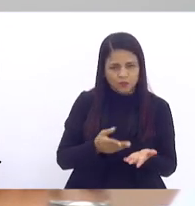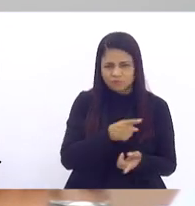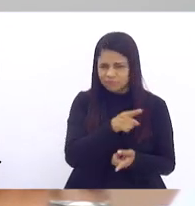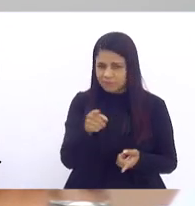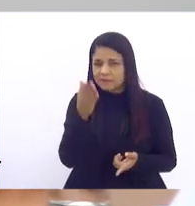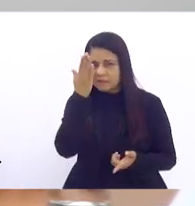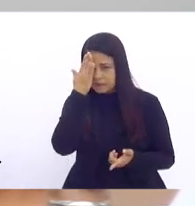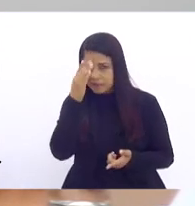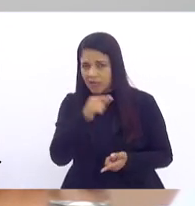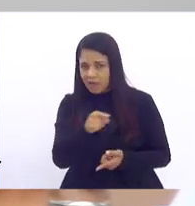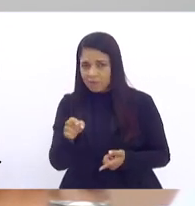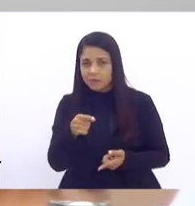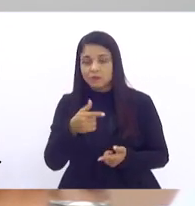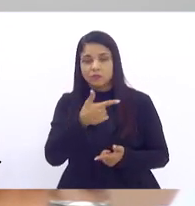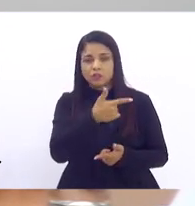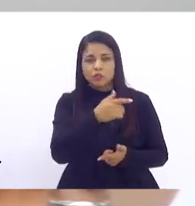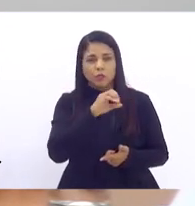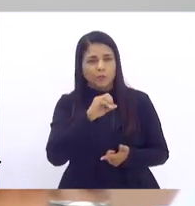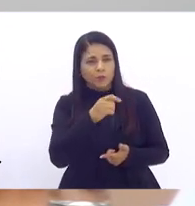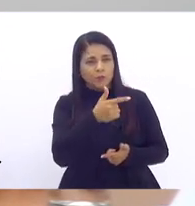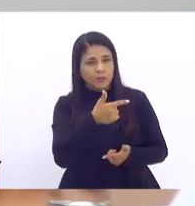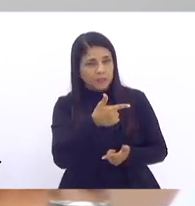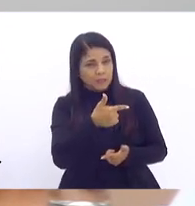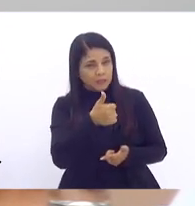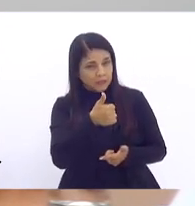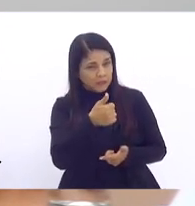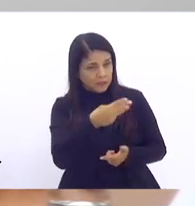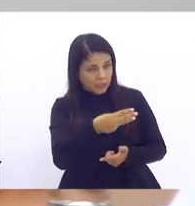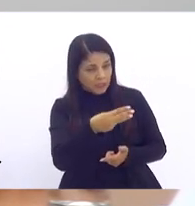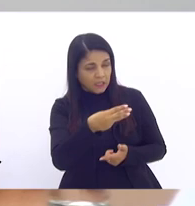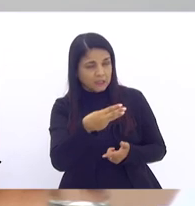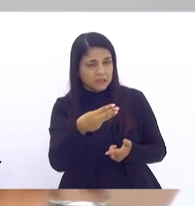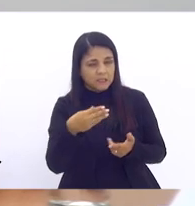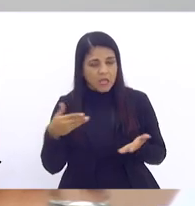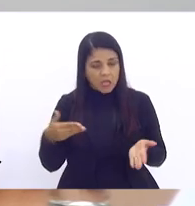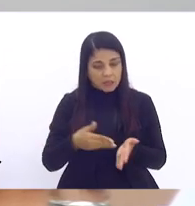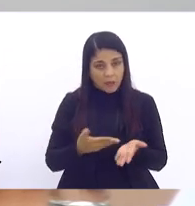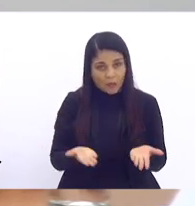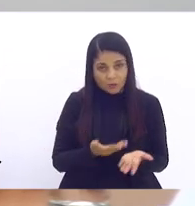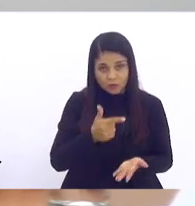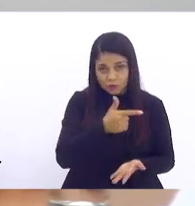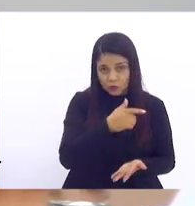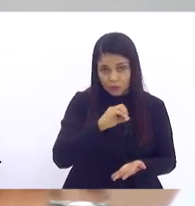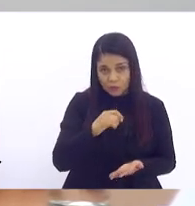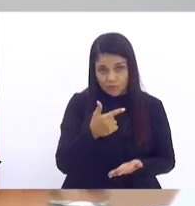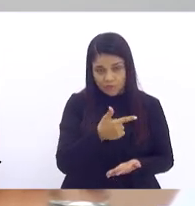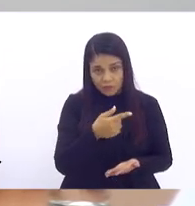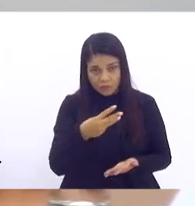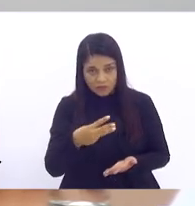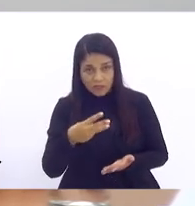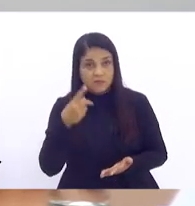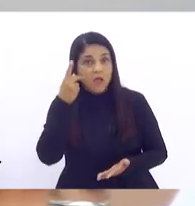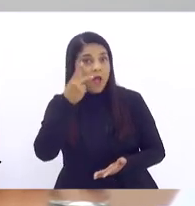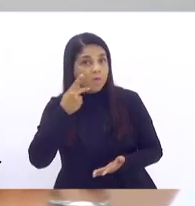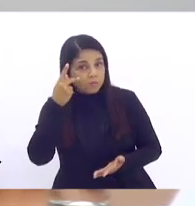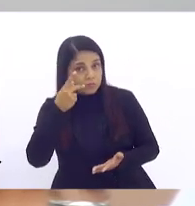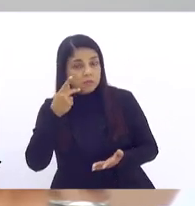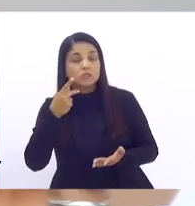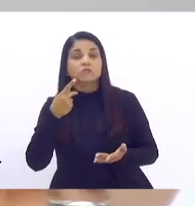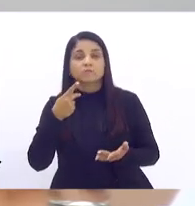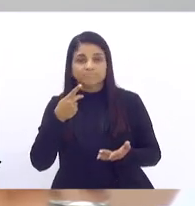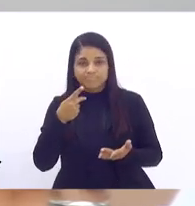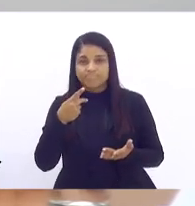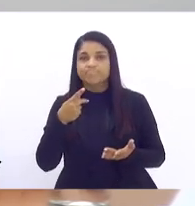talvez 2013 para cá nós foi um dos politizando e é preciso compreender que sim a política interfere na